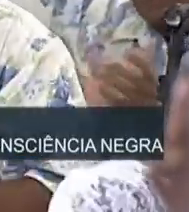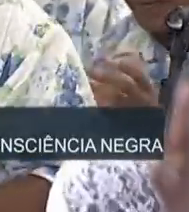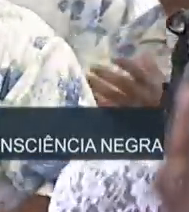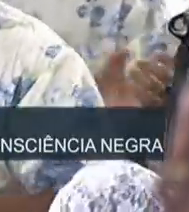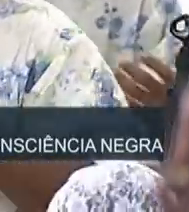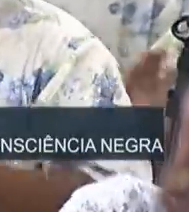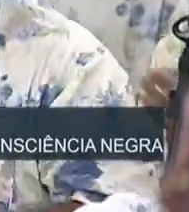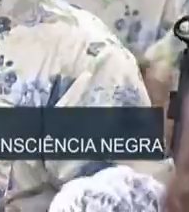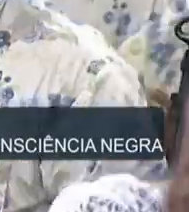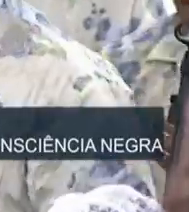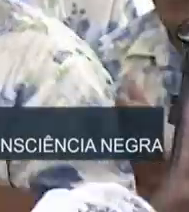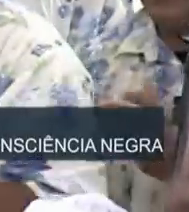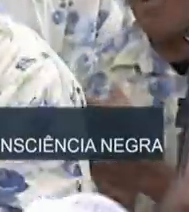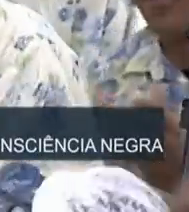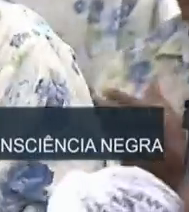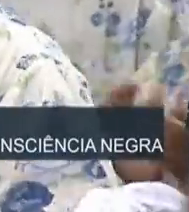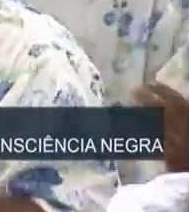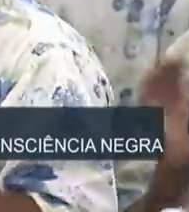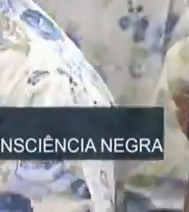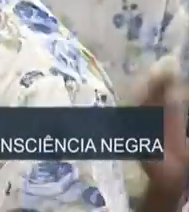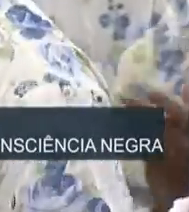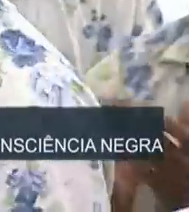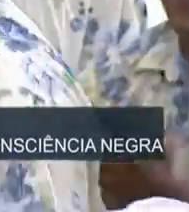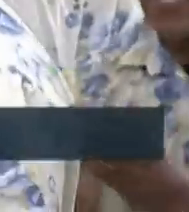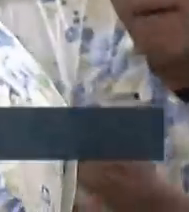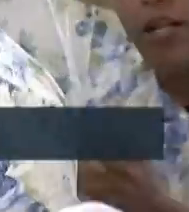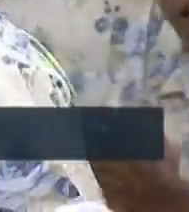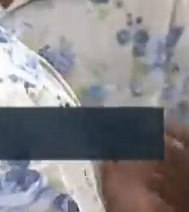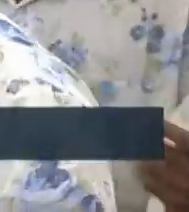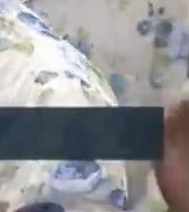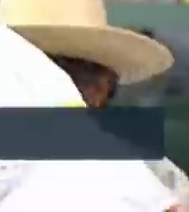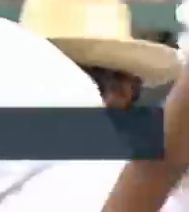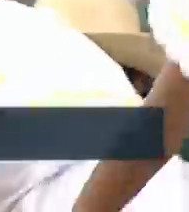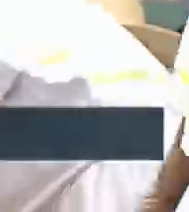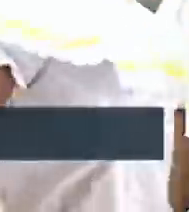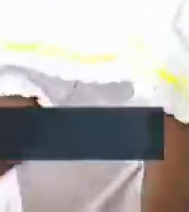capital brasileira levandeira levantar